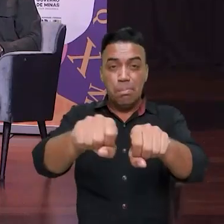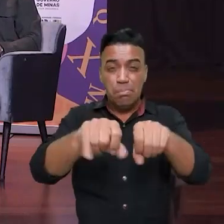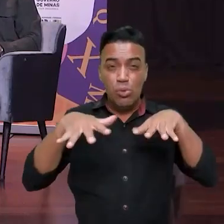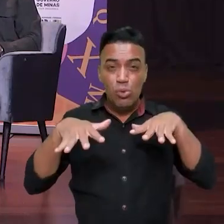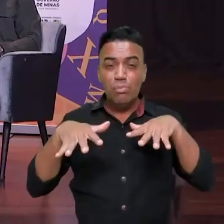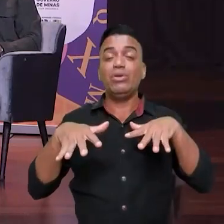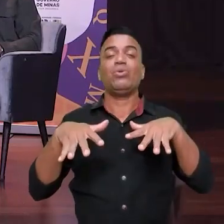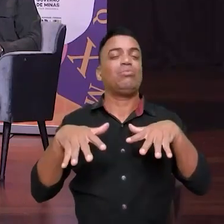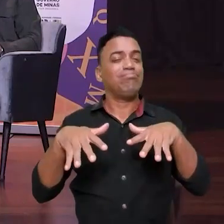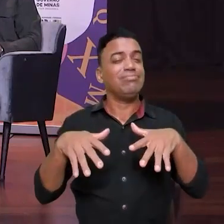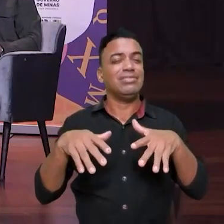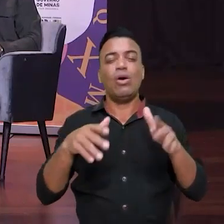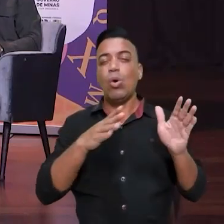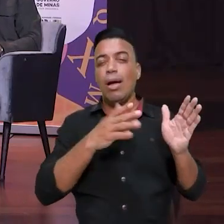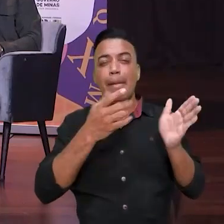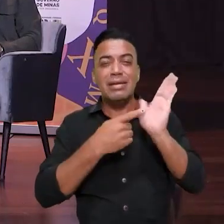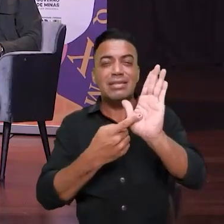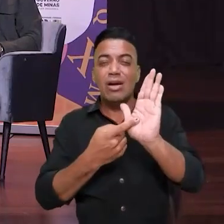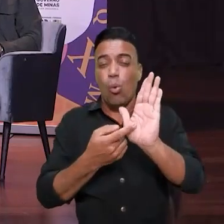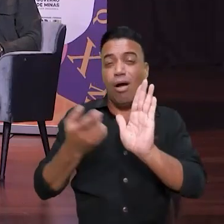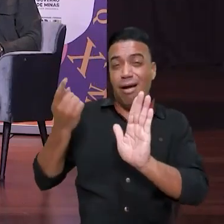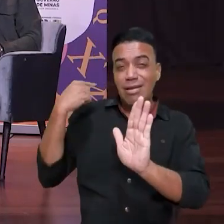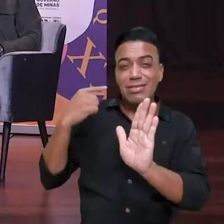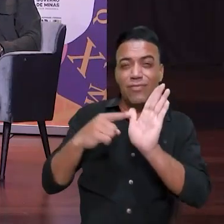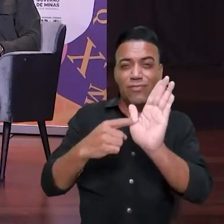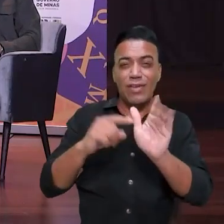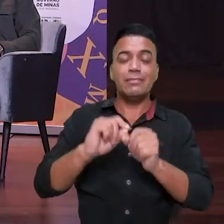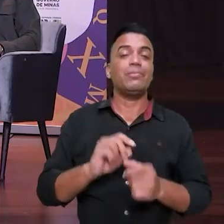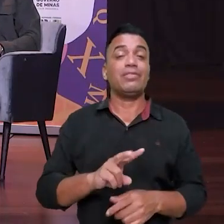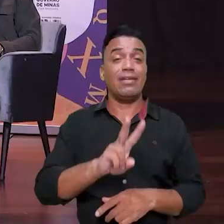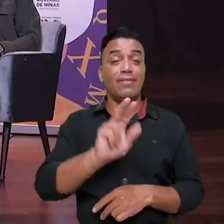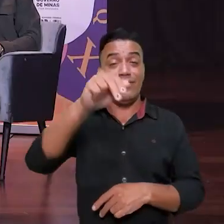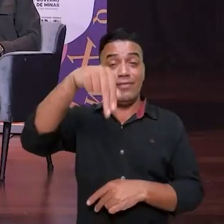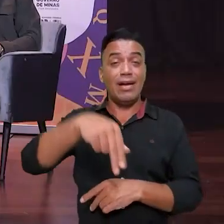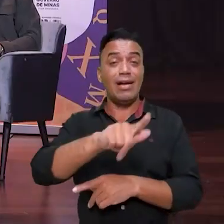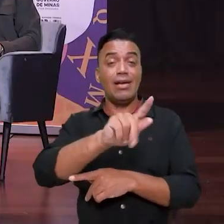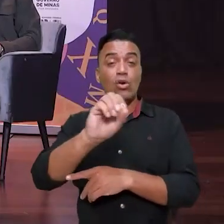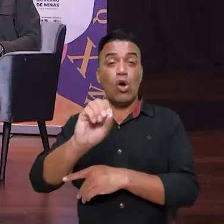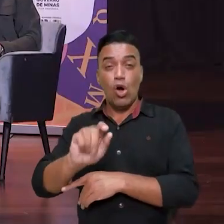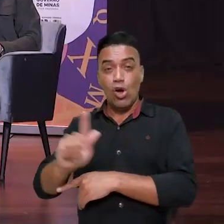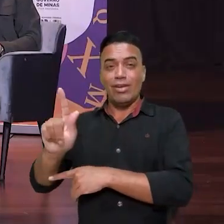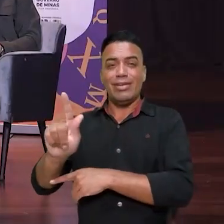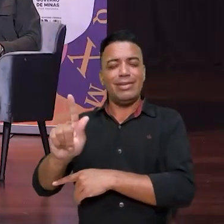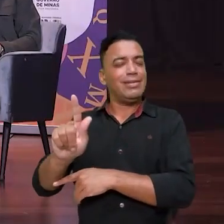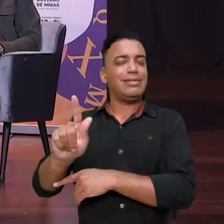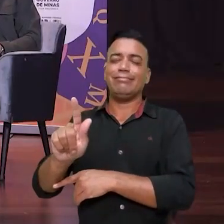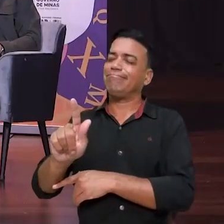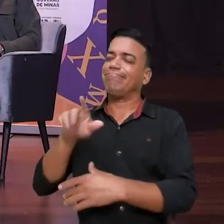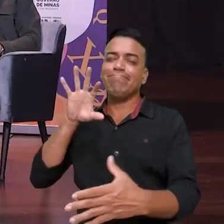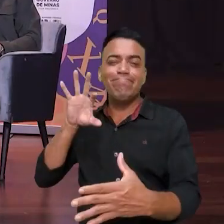nessas últimas sessões que você fez, né, que você comentou. Van Gogh me toma pela mão, né? Primeiro assim,